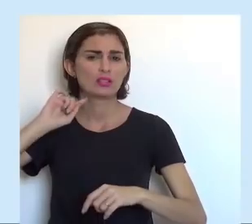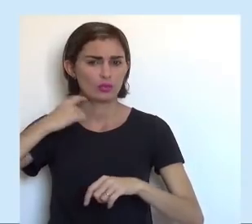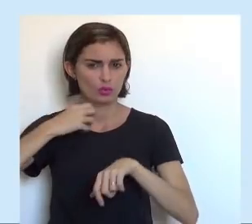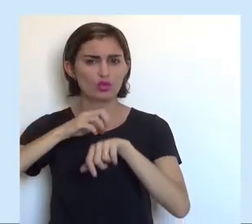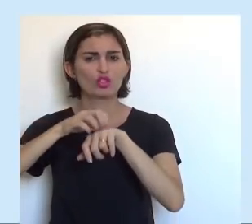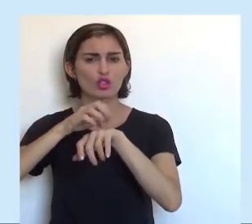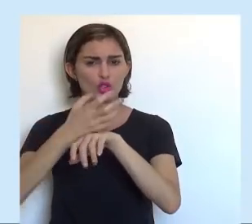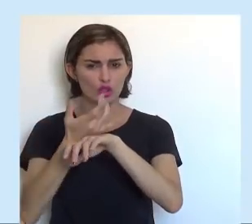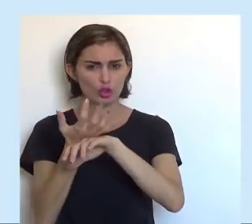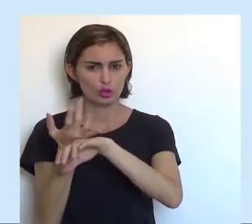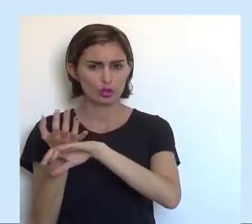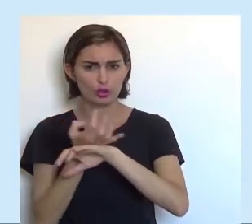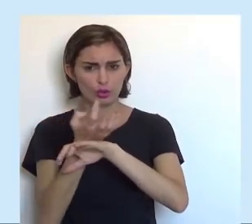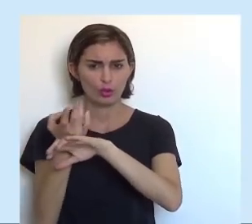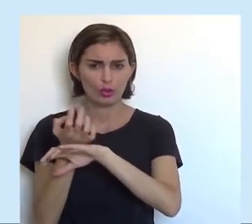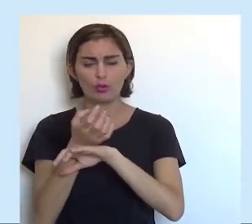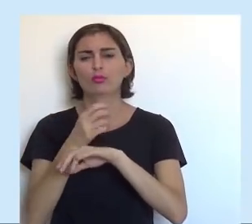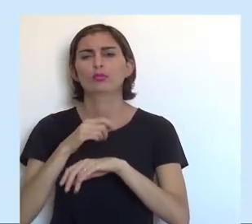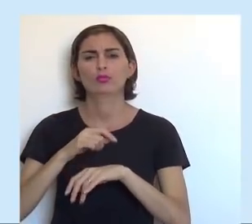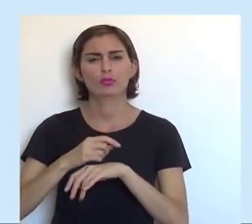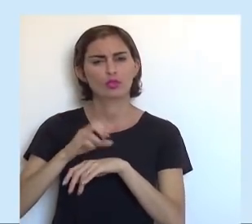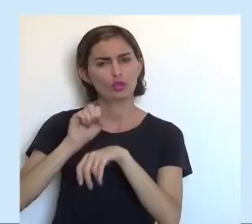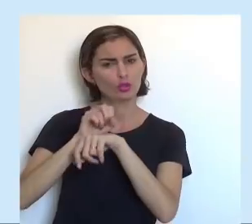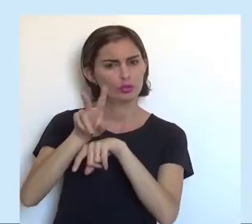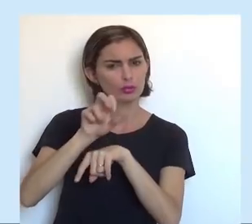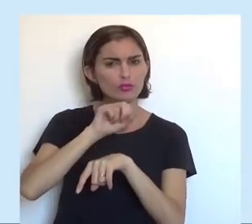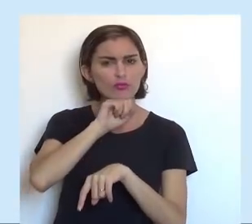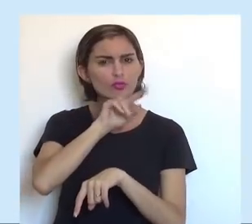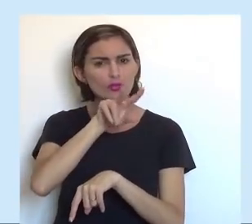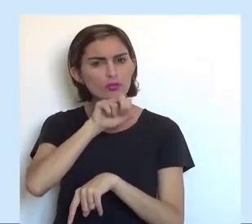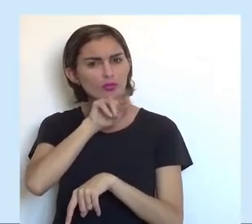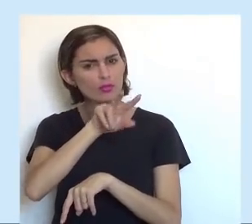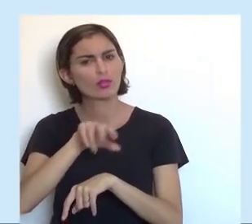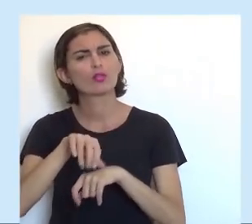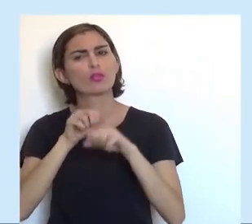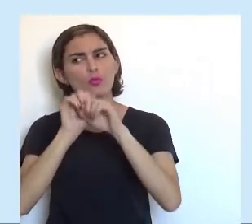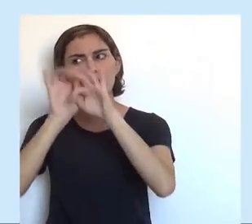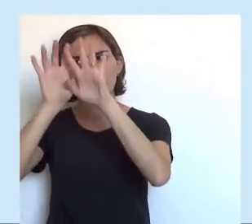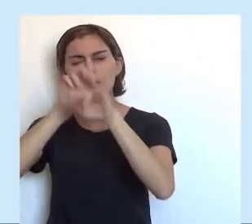tóxico pela União Internacional de Química Pura e Aplicada. Ô